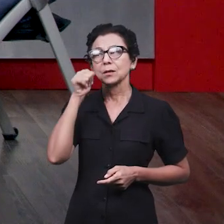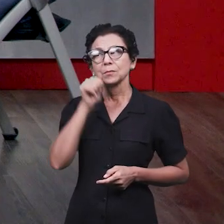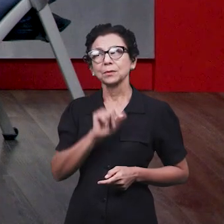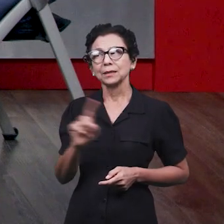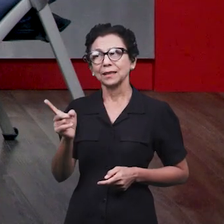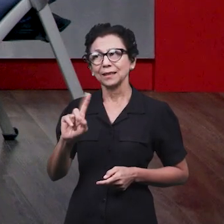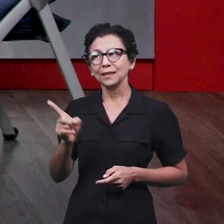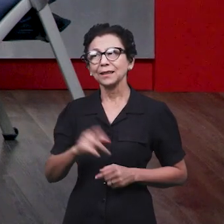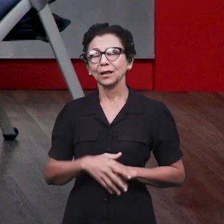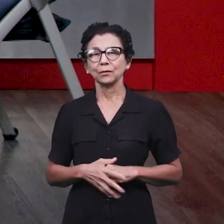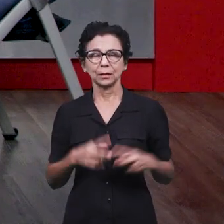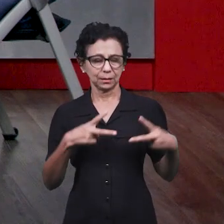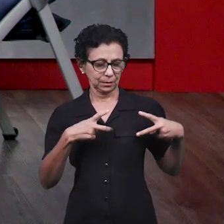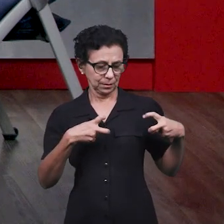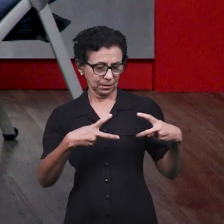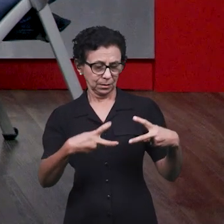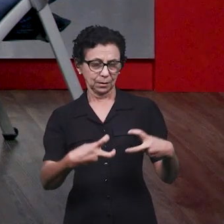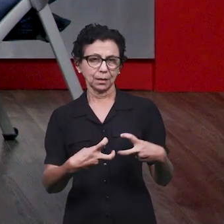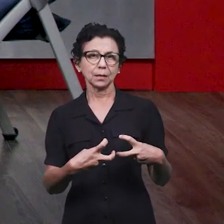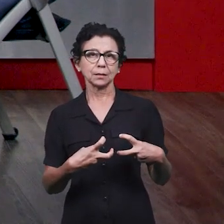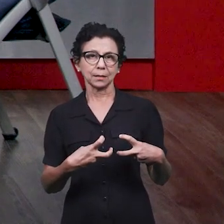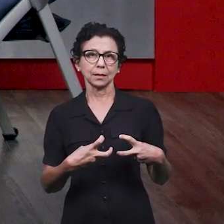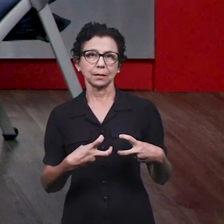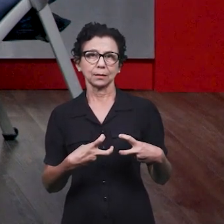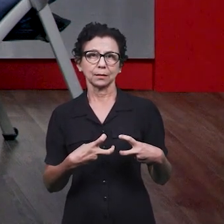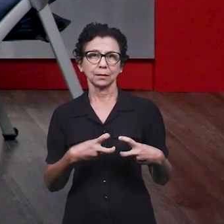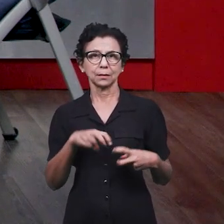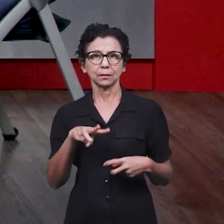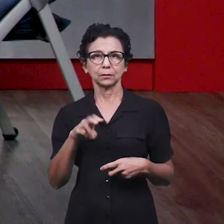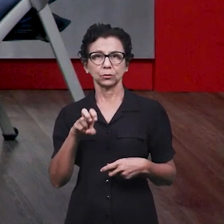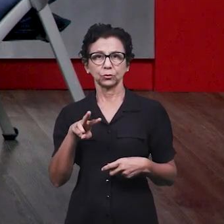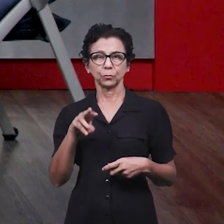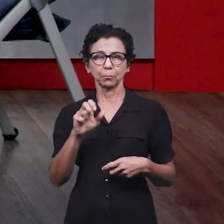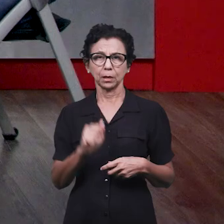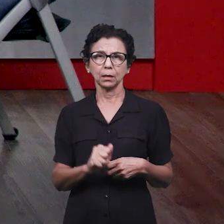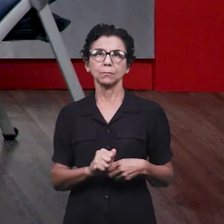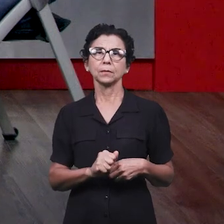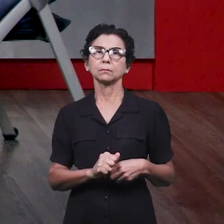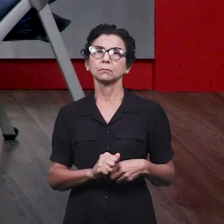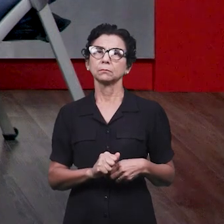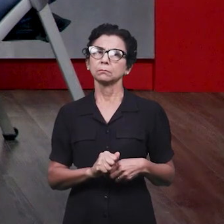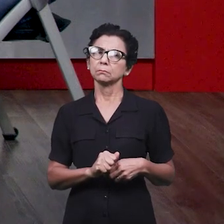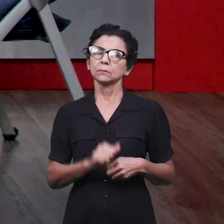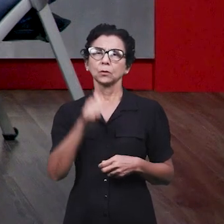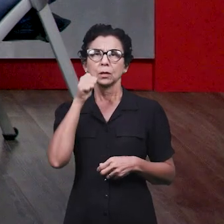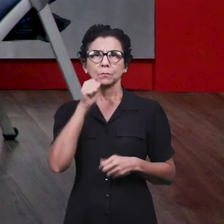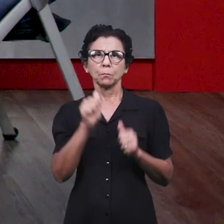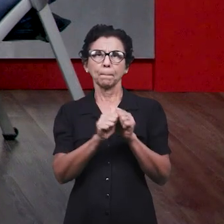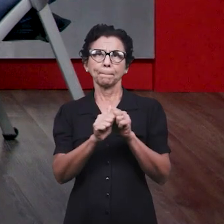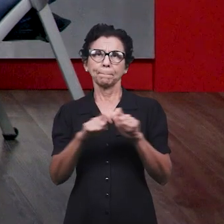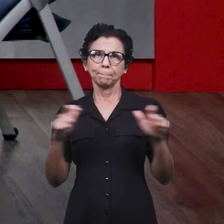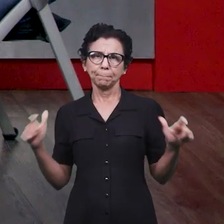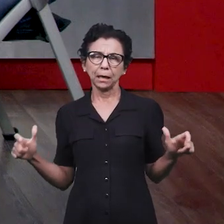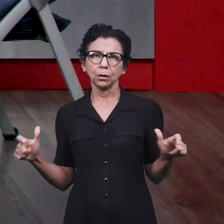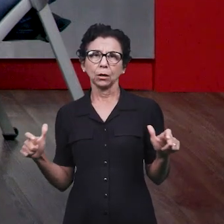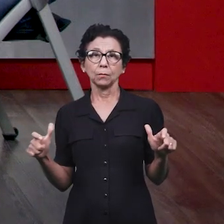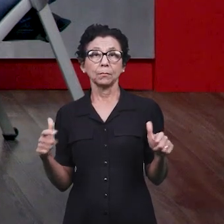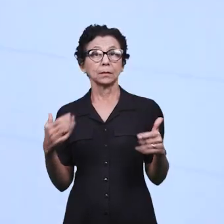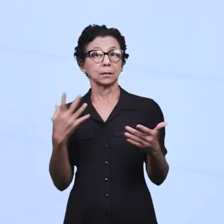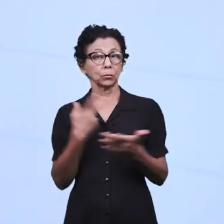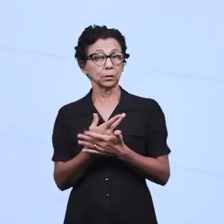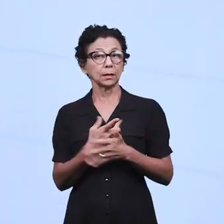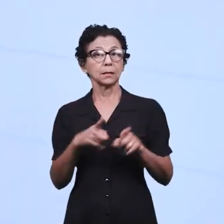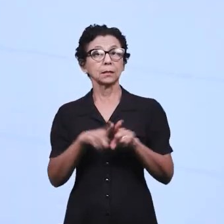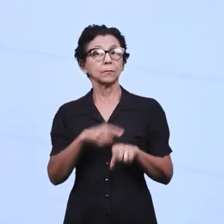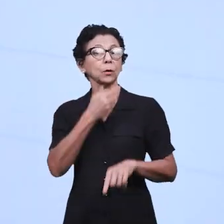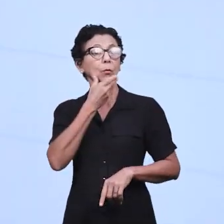mama, geralmente, via de regra, acontece mais com as mulheres. Mas o homem também pode ter câncer de mama. Sim. É mínimo, né?